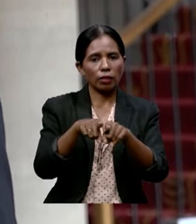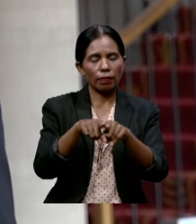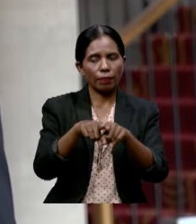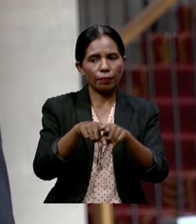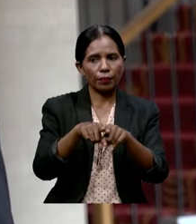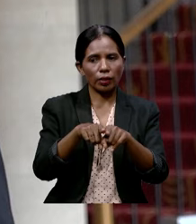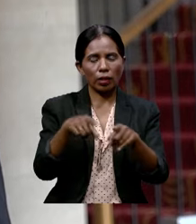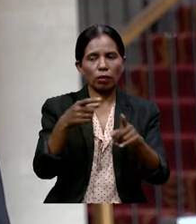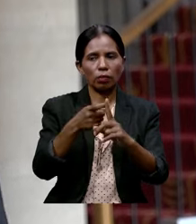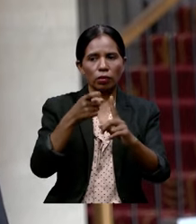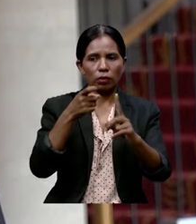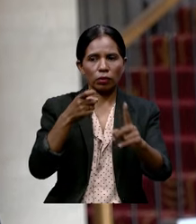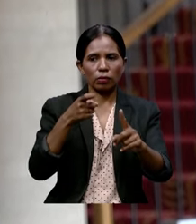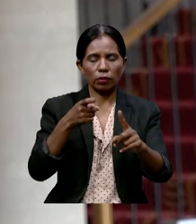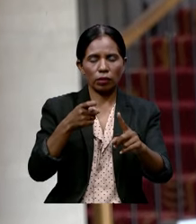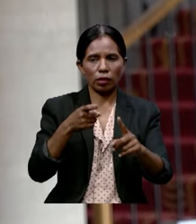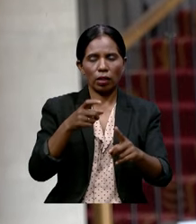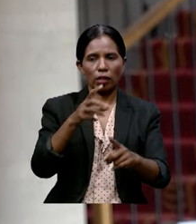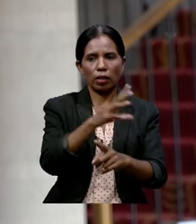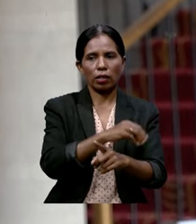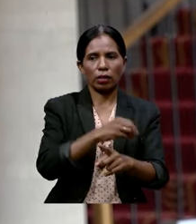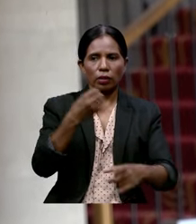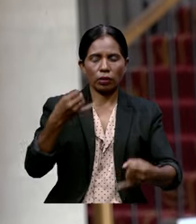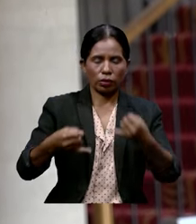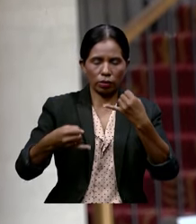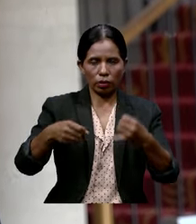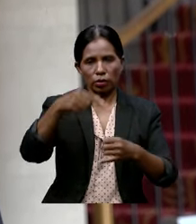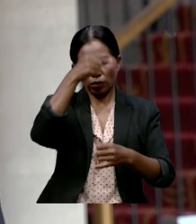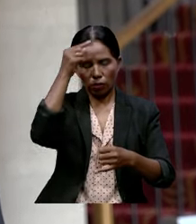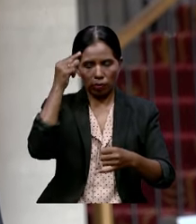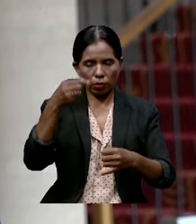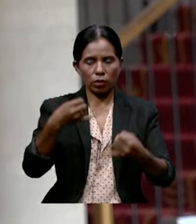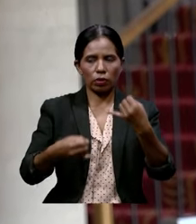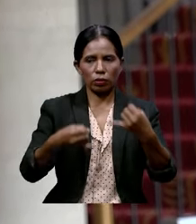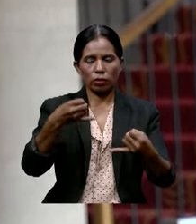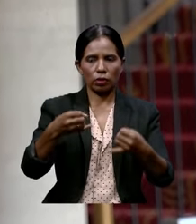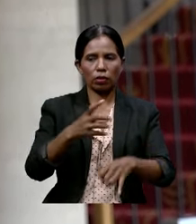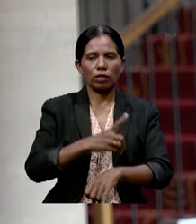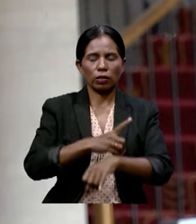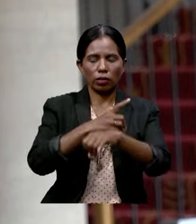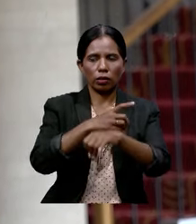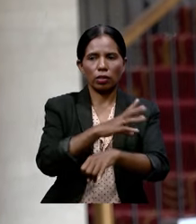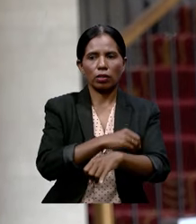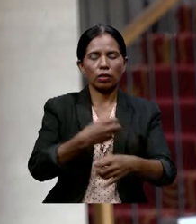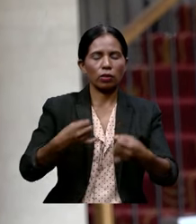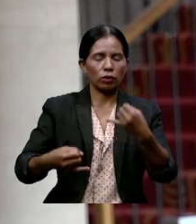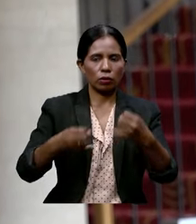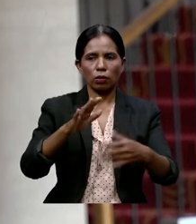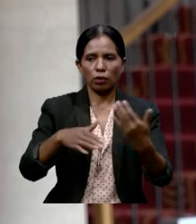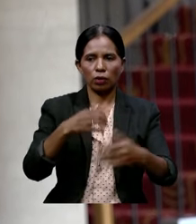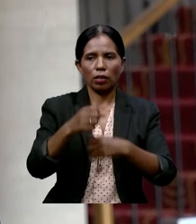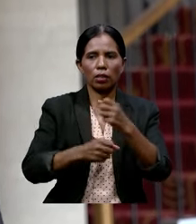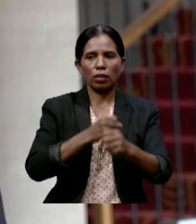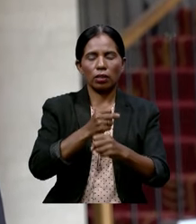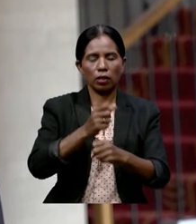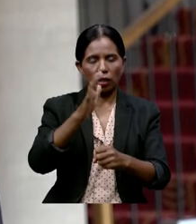mais russi magistrado juiz, magistrado, procurador, defensor, advogado, jurista, profissional, Tina Lima